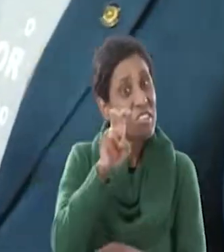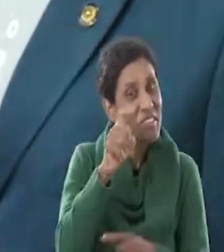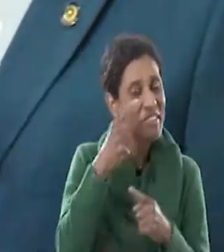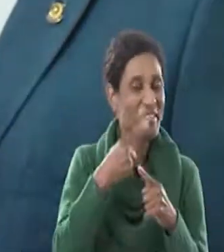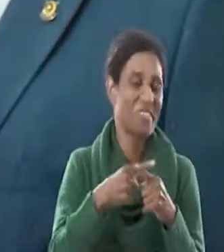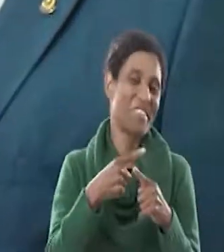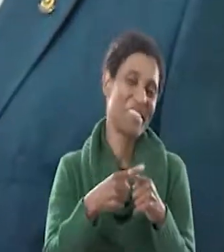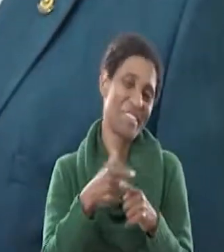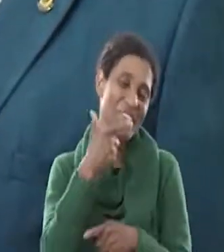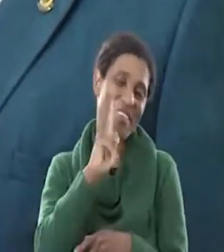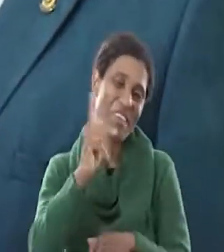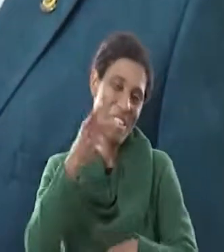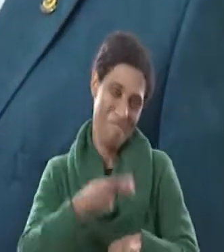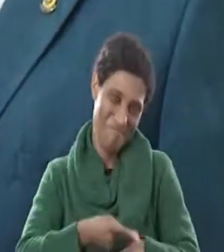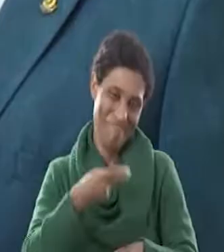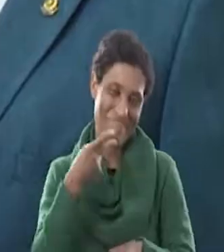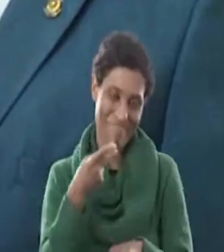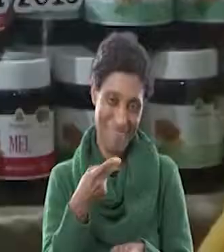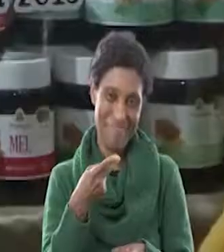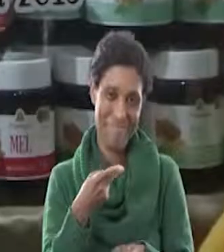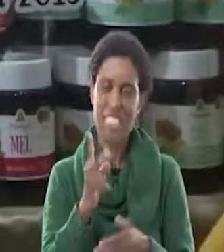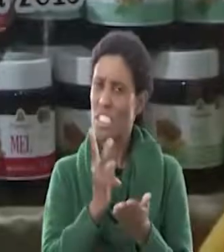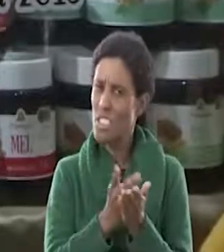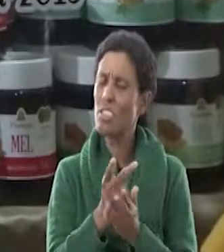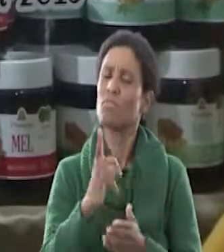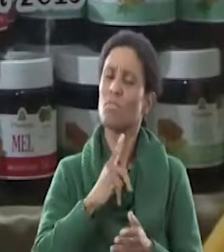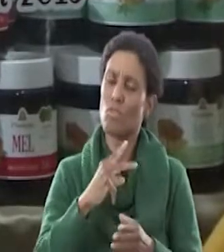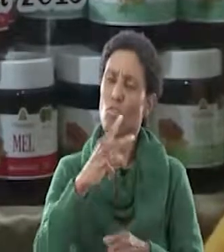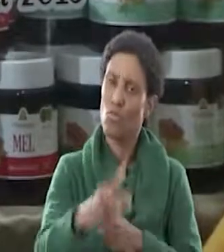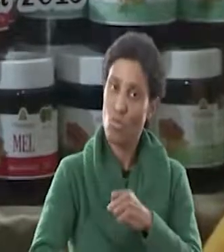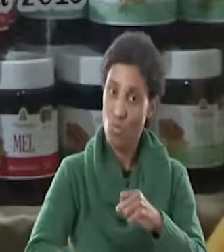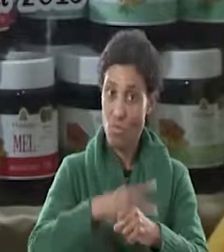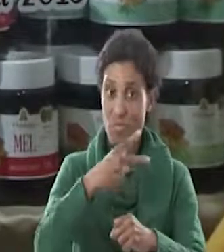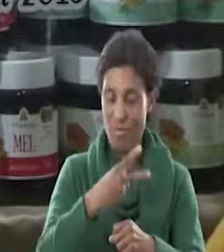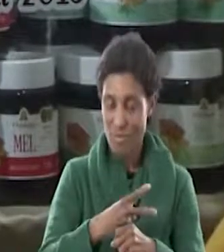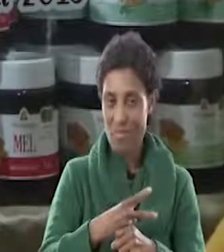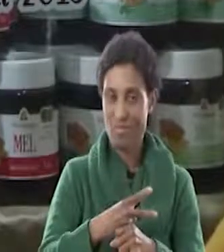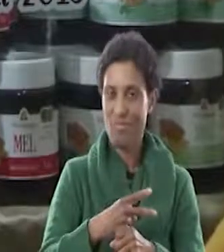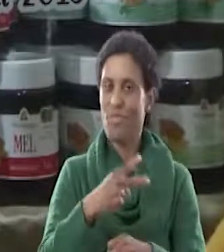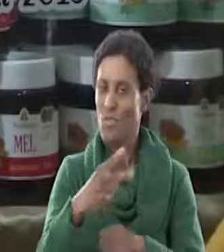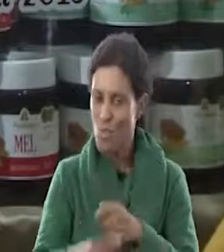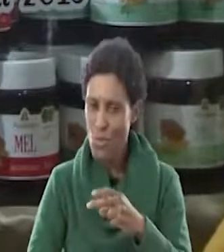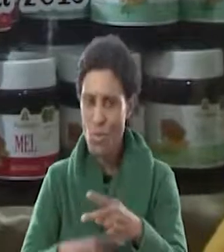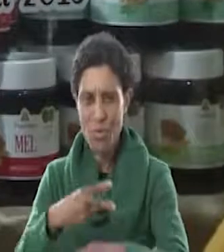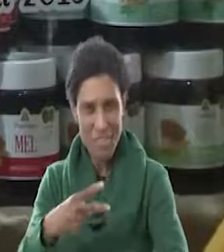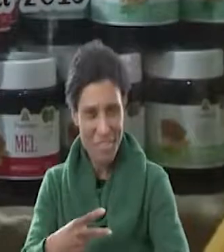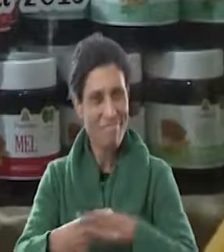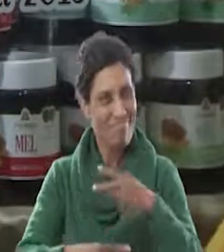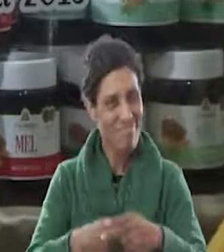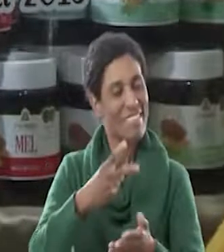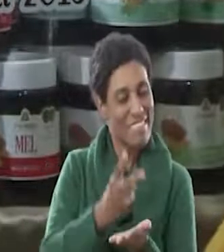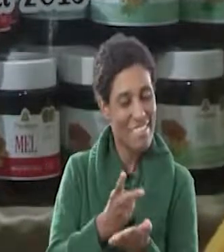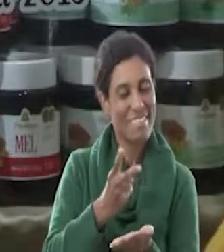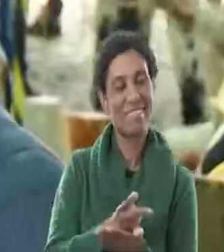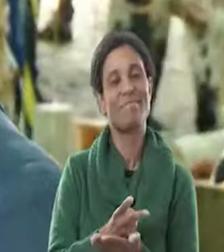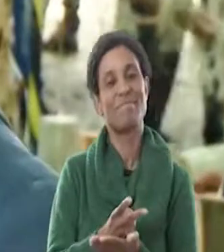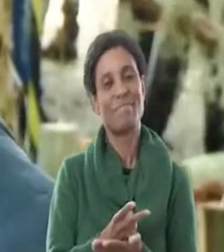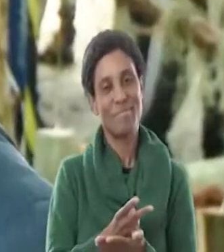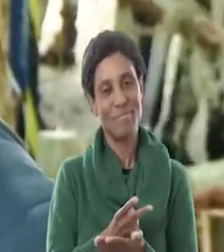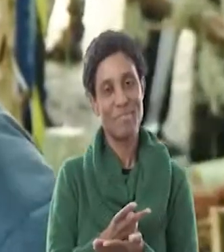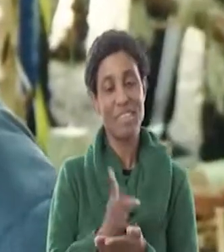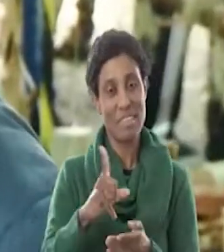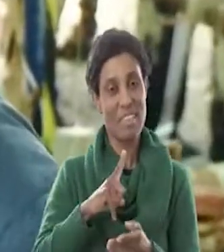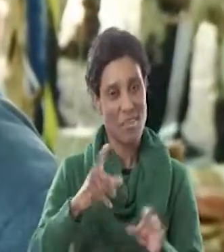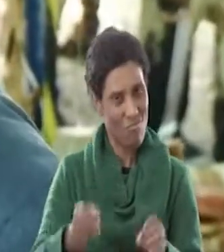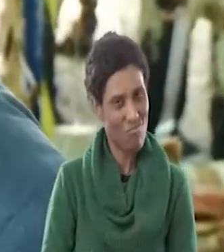pela quinta vez. Isso acontece de dois em dois anos, porque a apicultura tem uma entidade máxima que